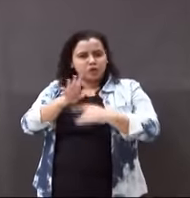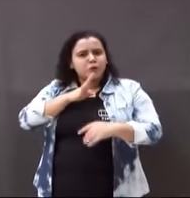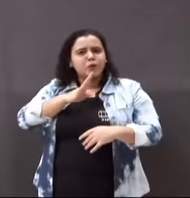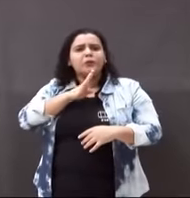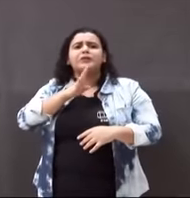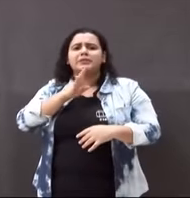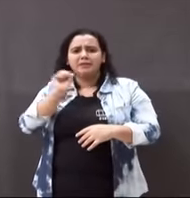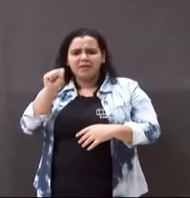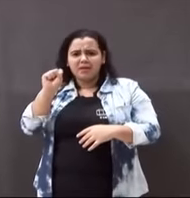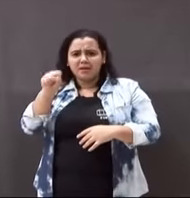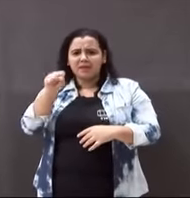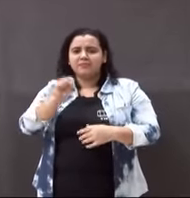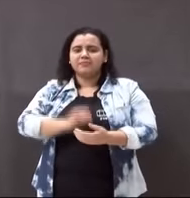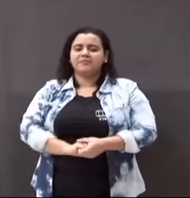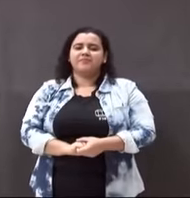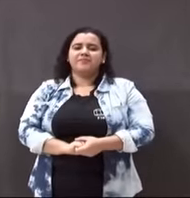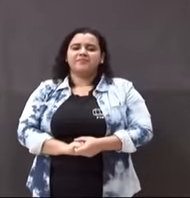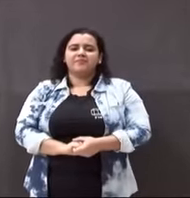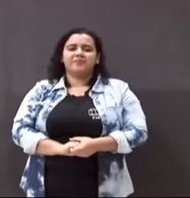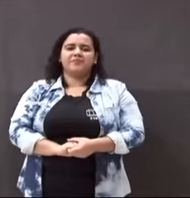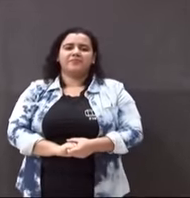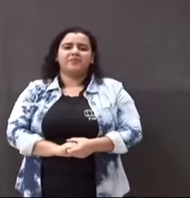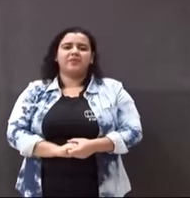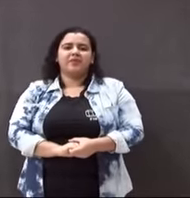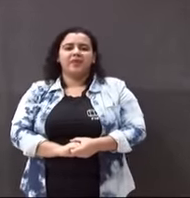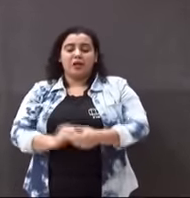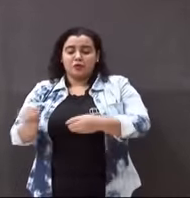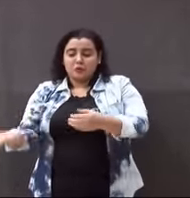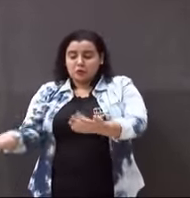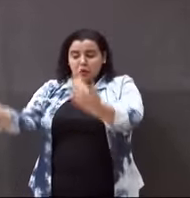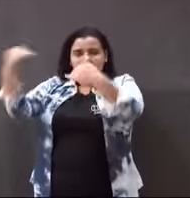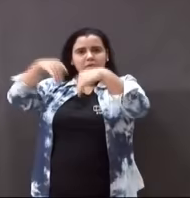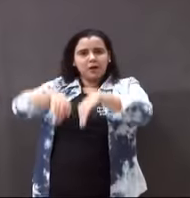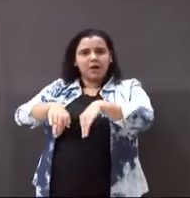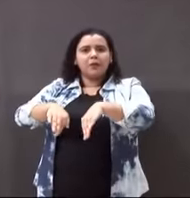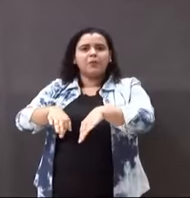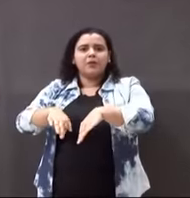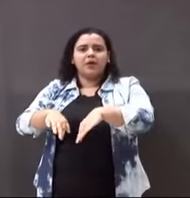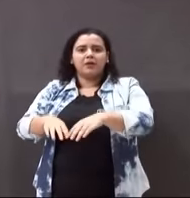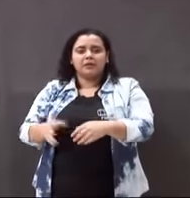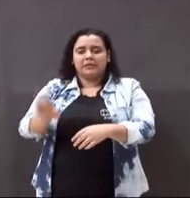peixe pá. Pula para dentro, o peixe obedecia. Pula para dentro.